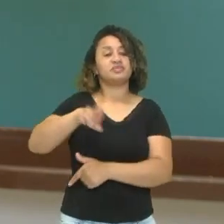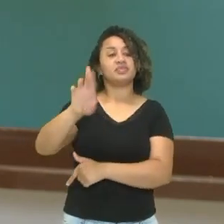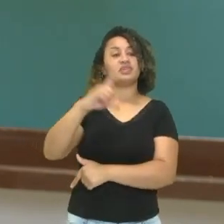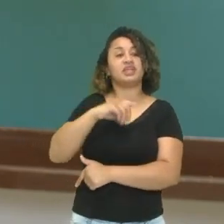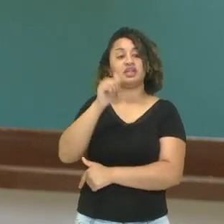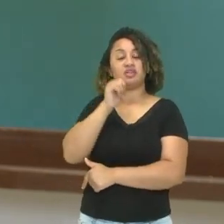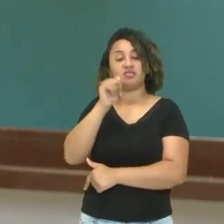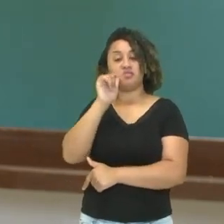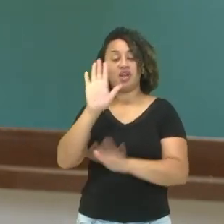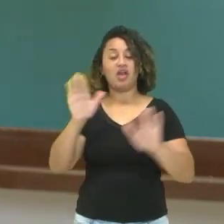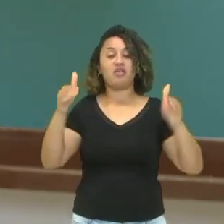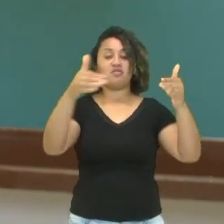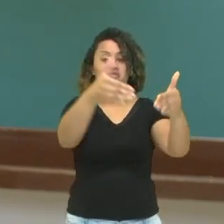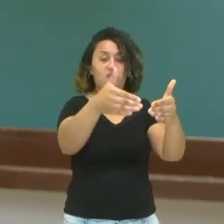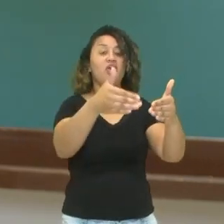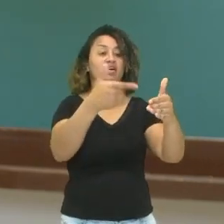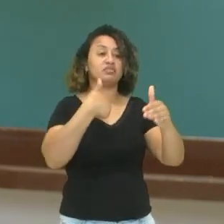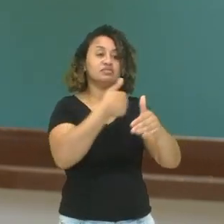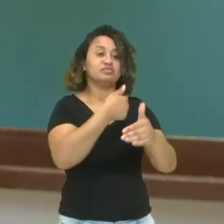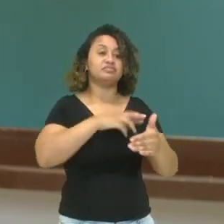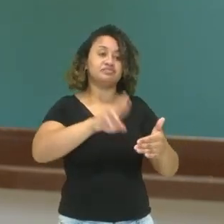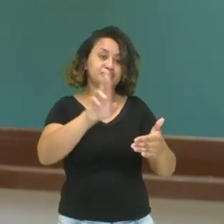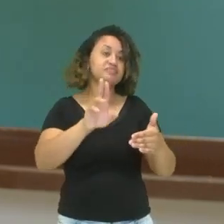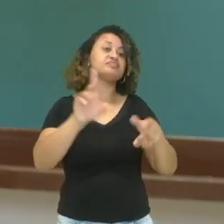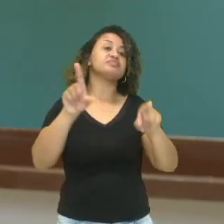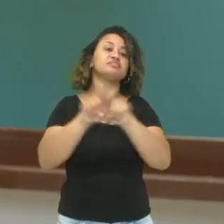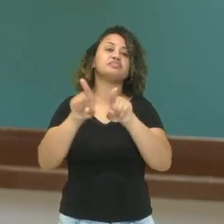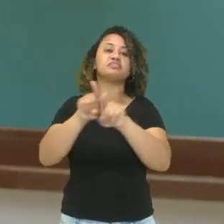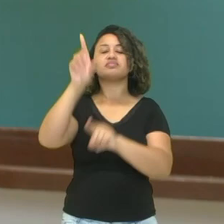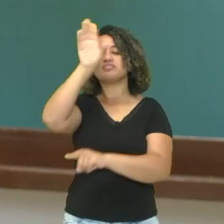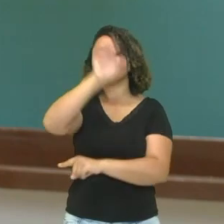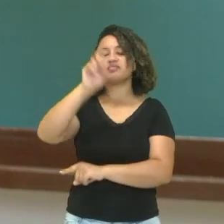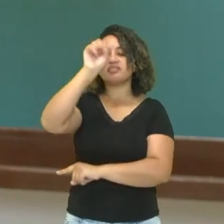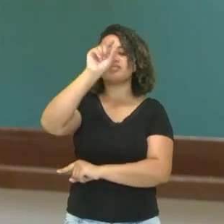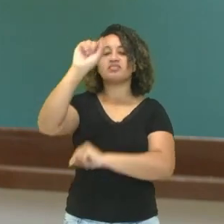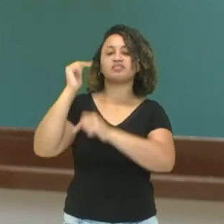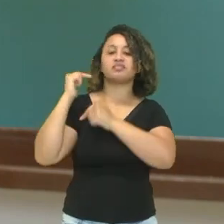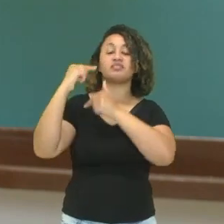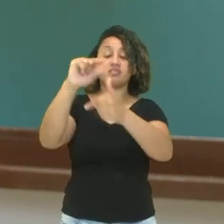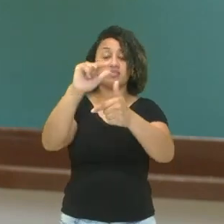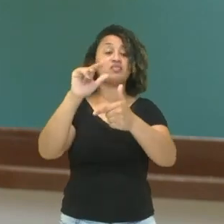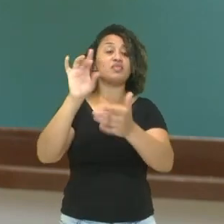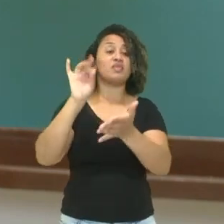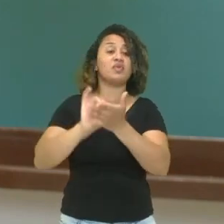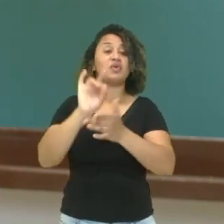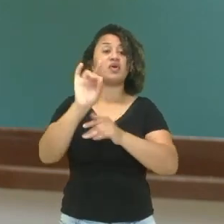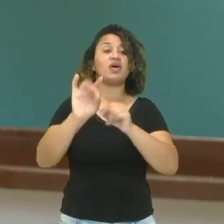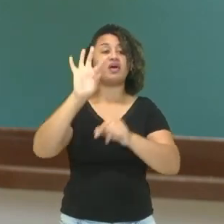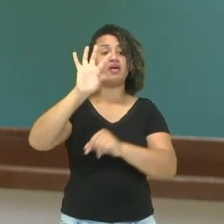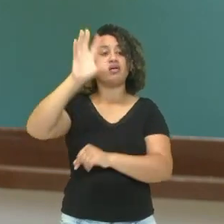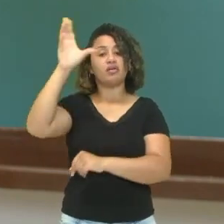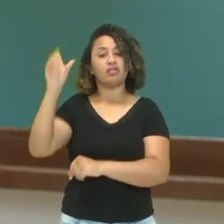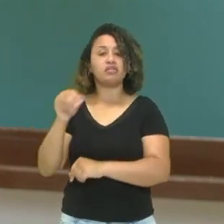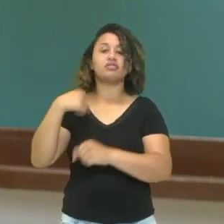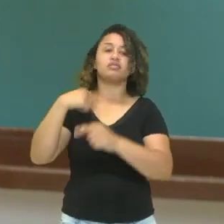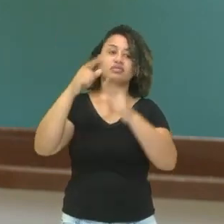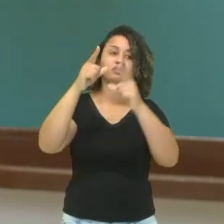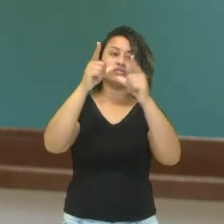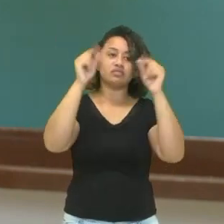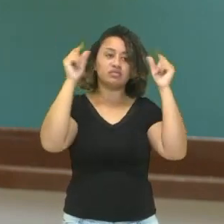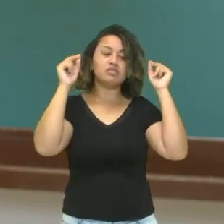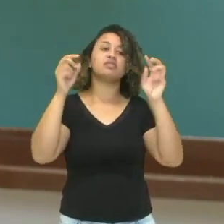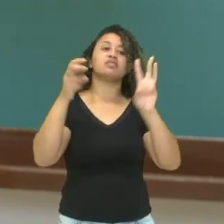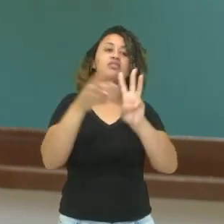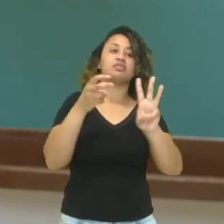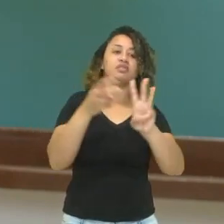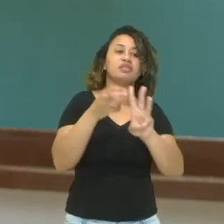figura central da religiosidade. Também aprendemos que nas tradições nativas, africanas, grega, indígena,